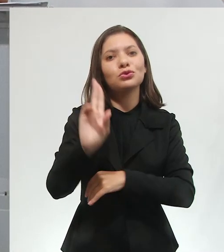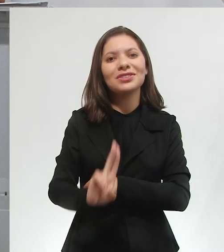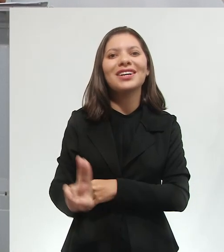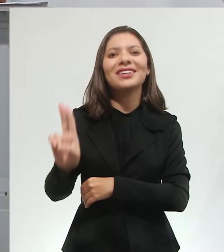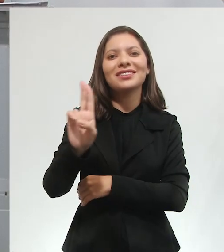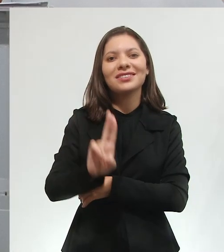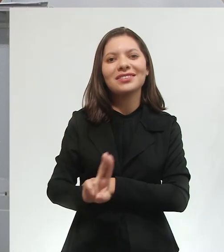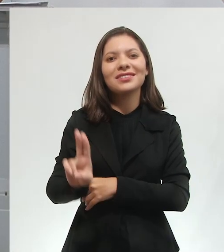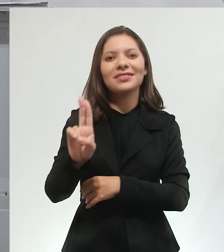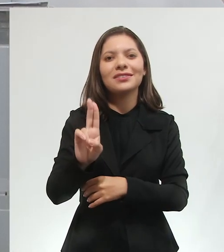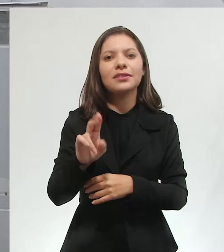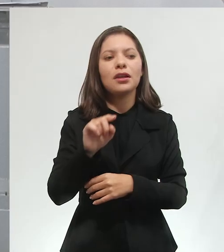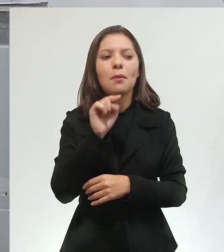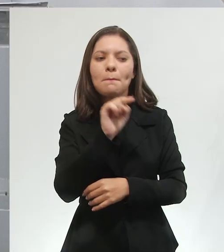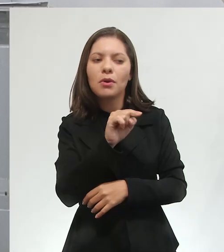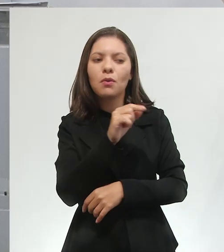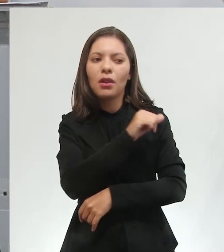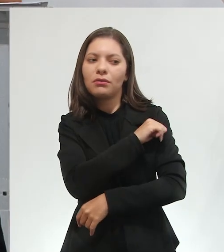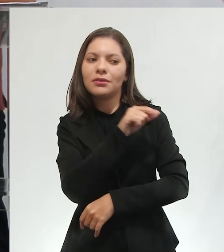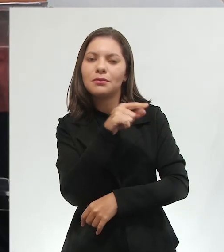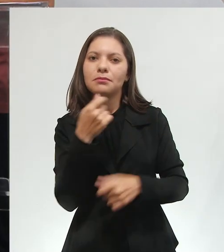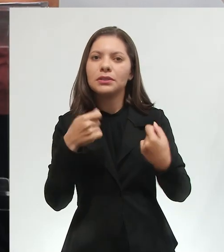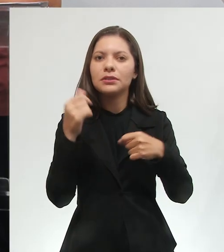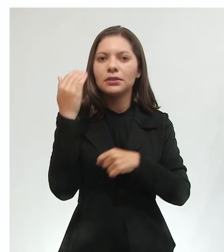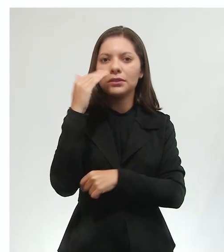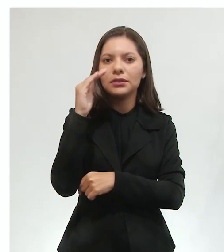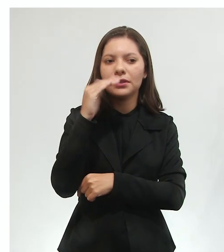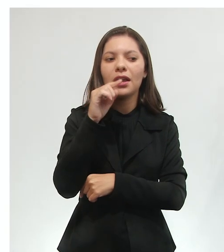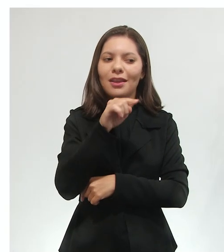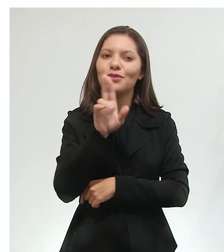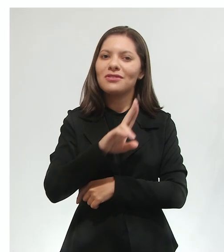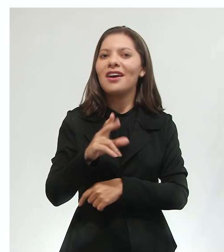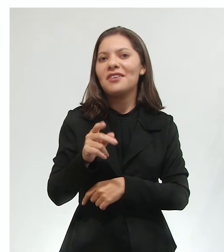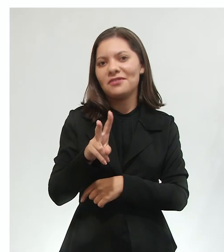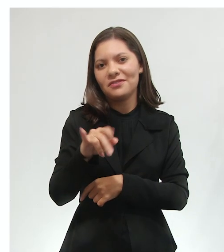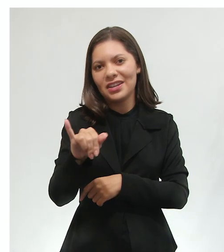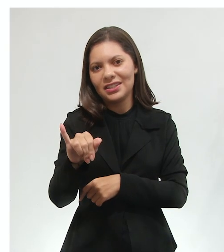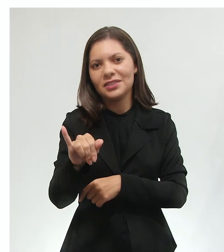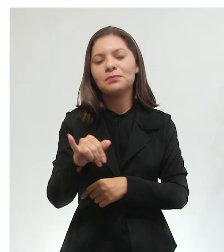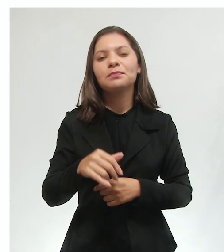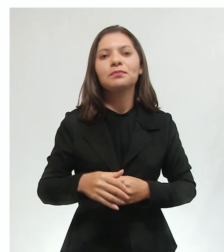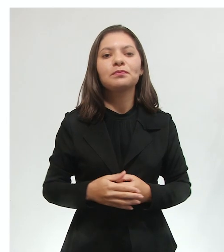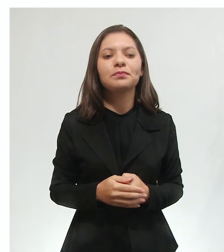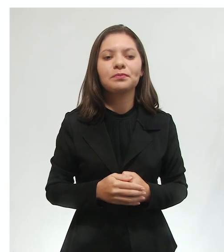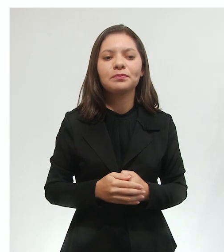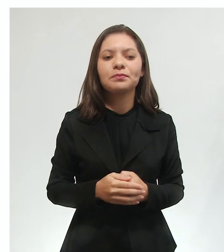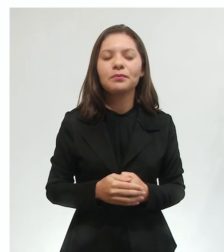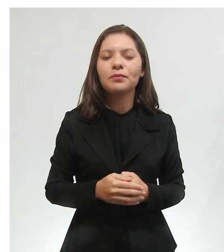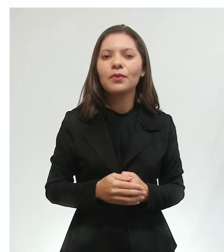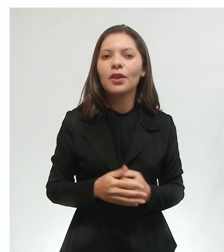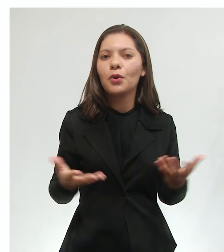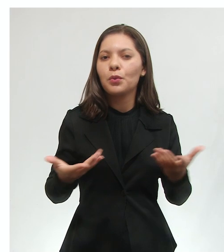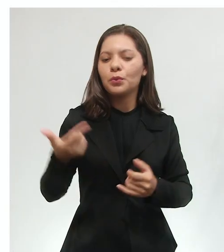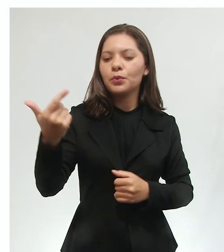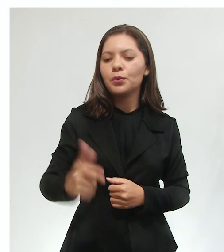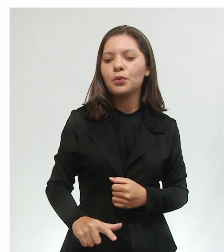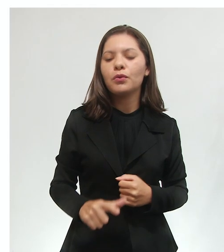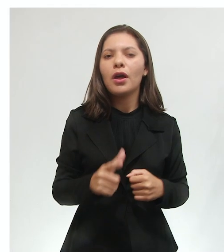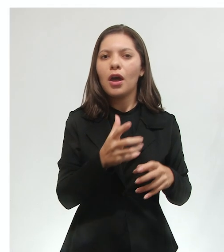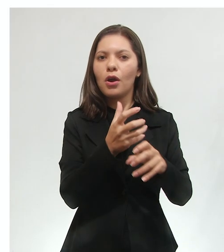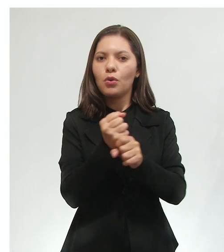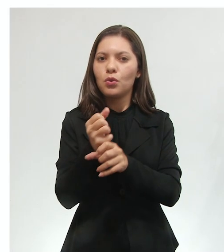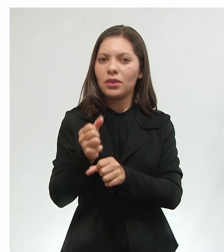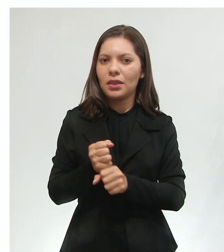aluno ele vai usar daquele conceito de número o tempo inteiro. A arte de contar. A sutil diferença entre